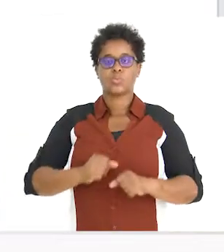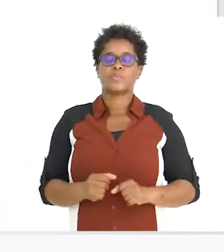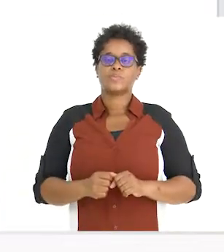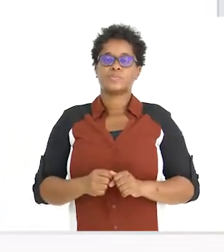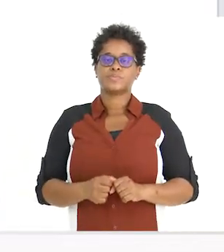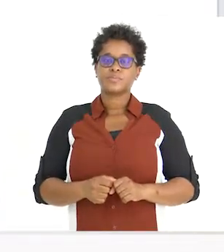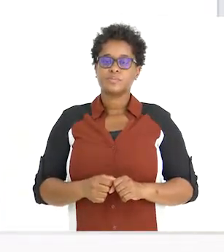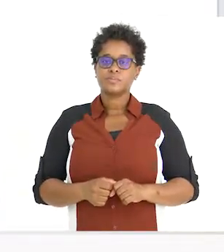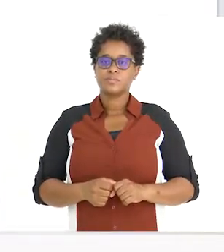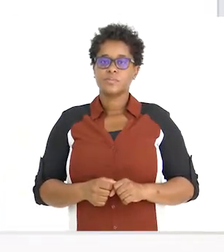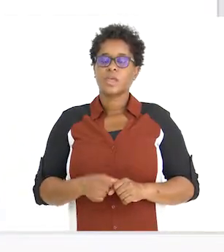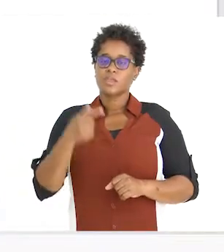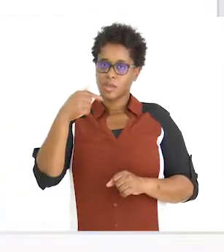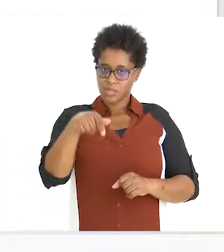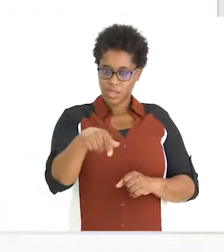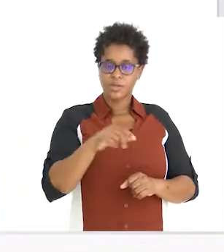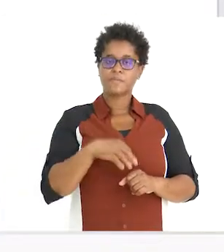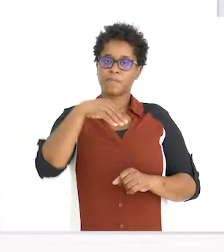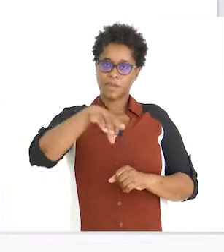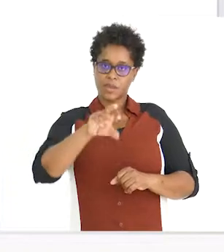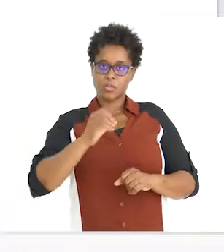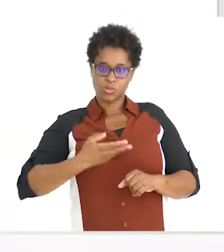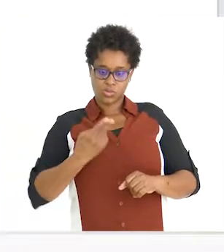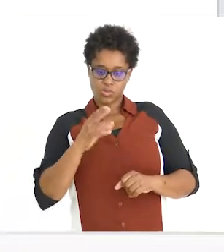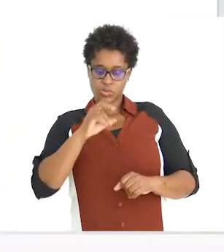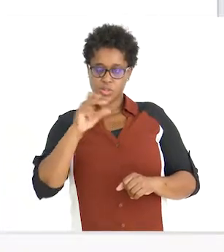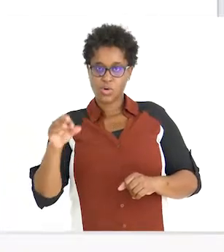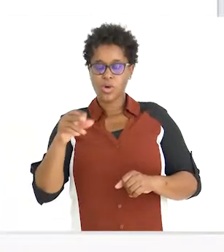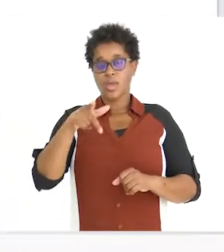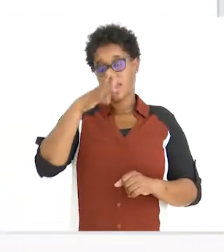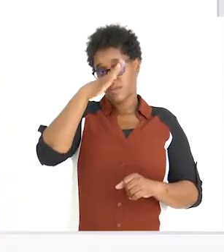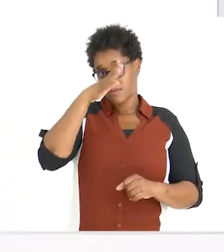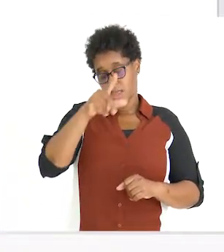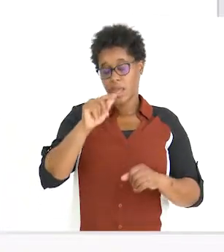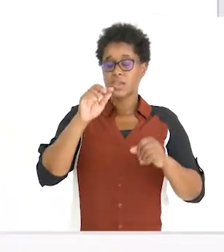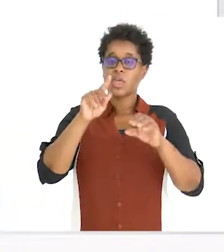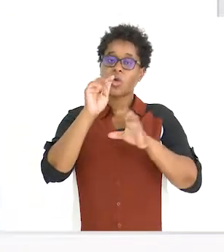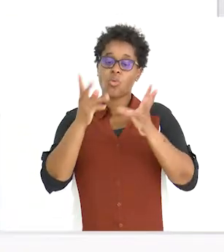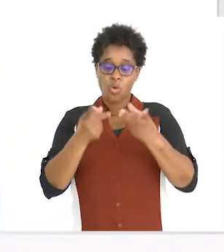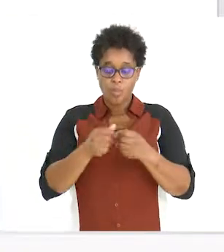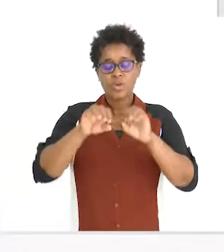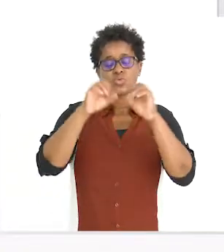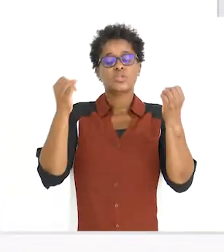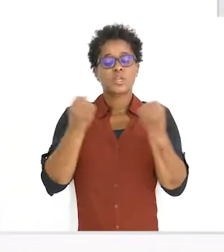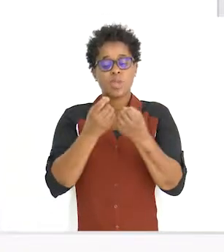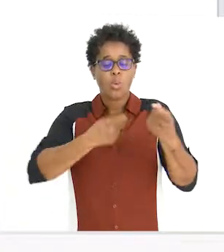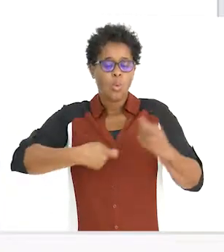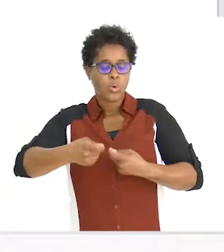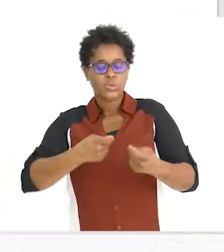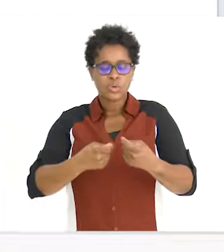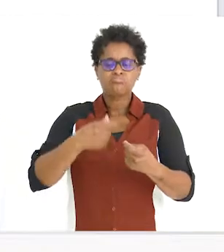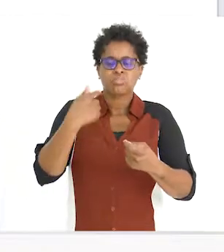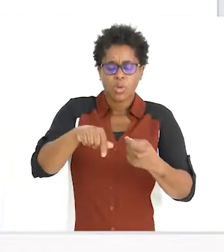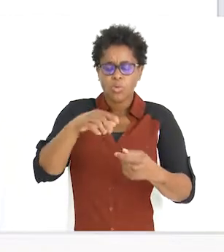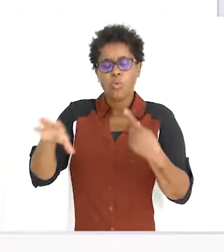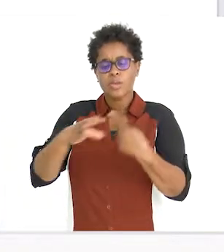Temos aqui que a produção é a atividade econômica socialmente organizada que consiste em obter bens